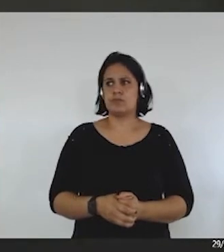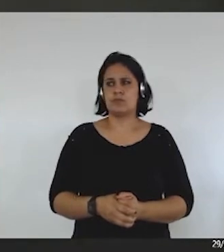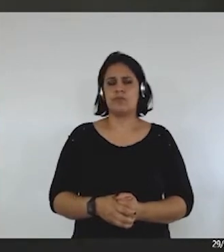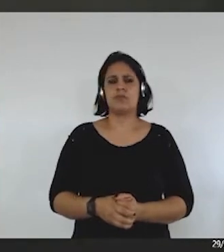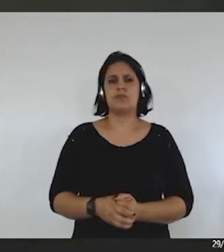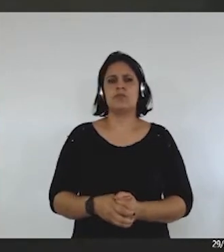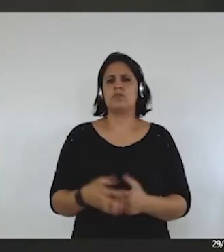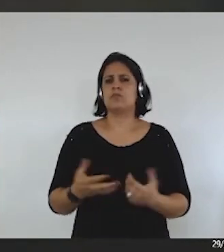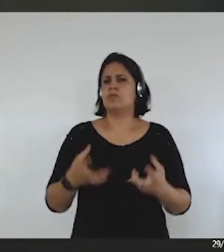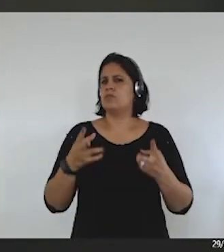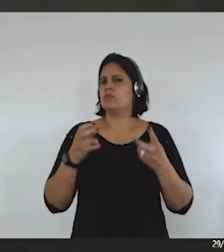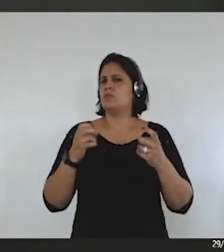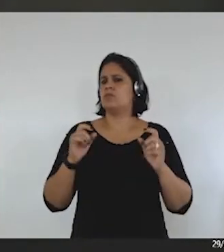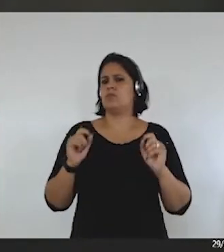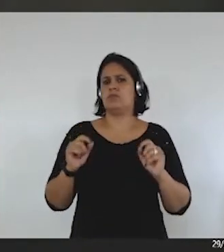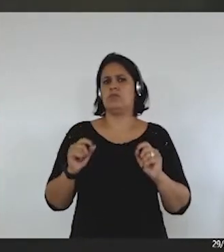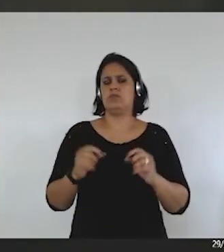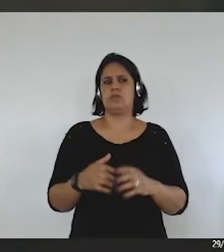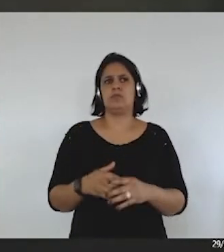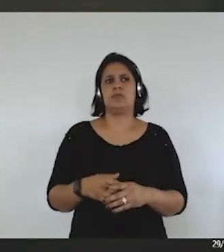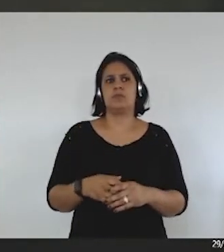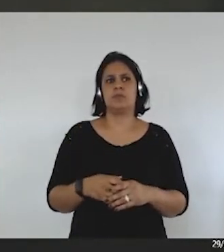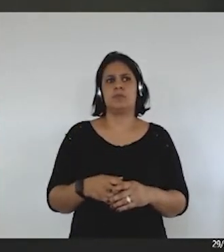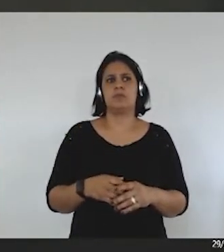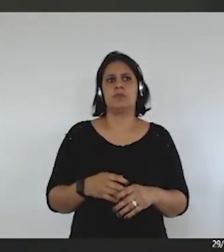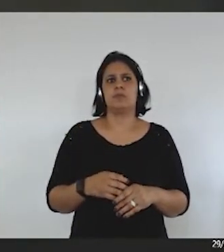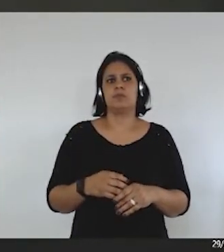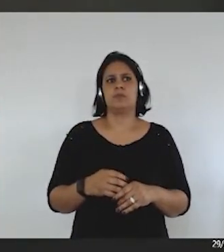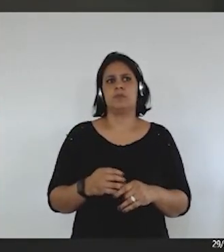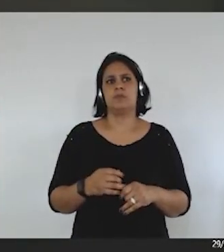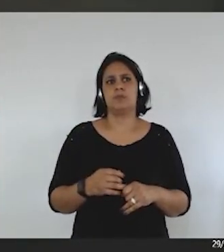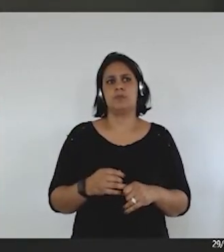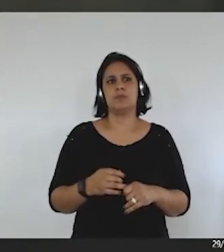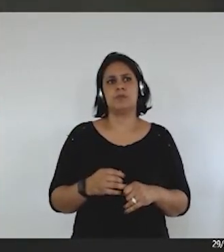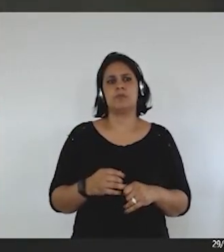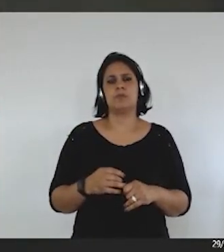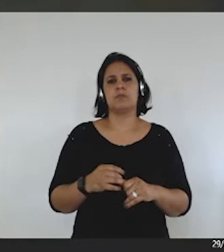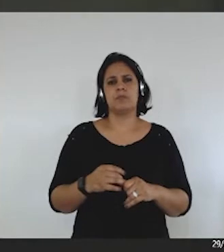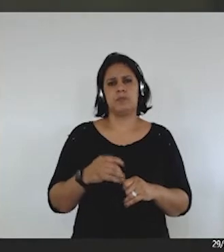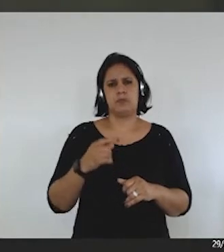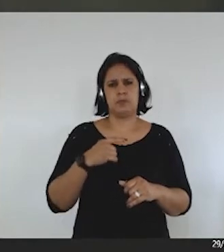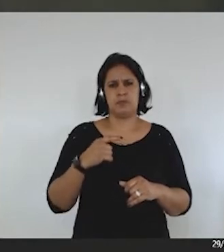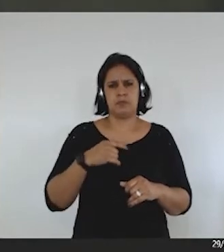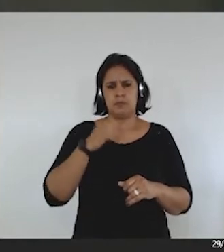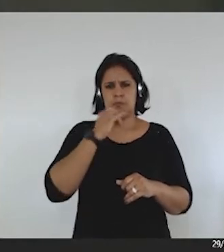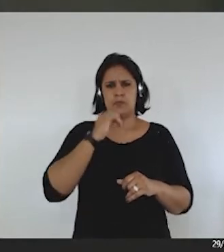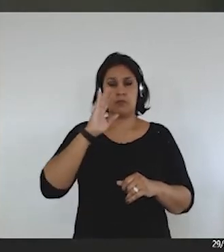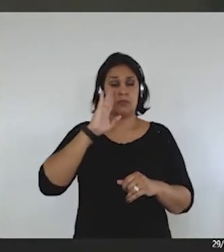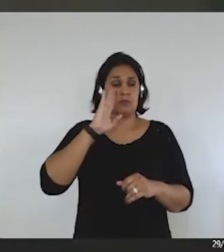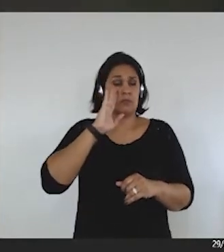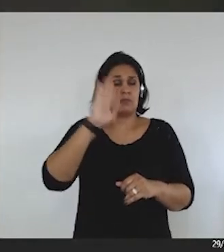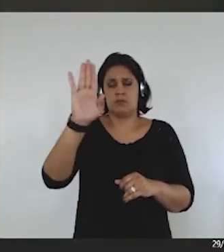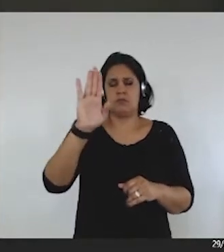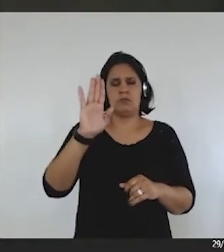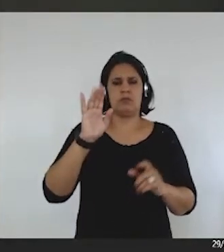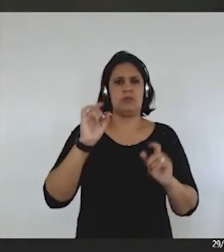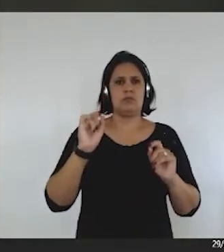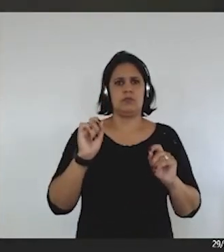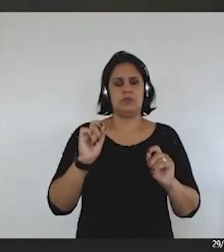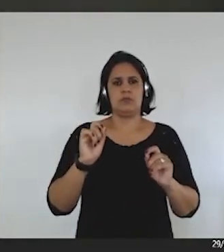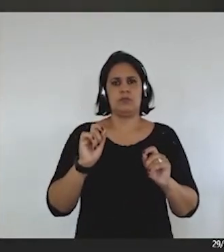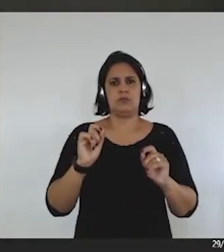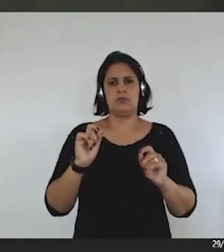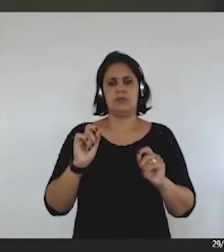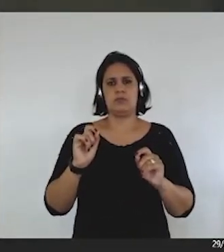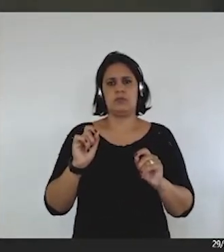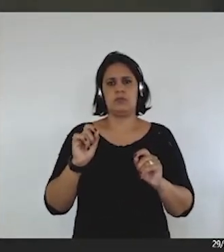Parece-nos de pronto que a fundamental questão, a questão primeira da pandemia,